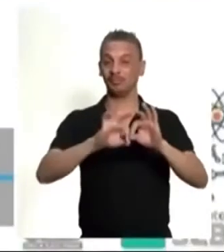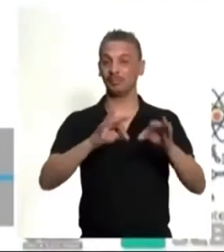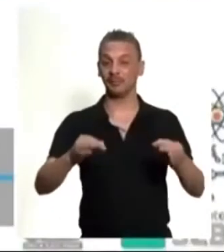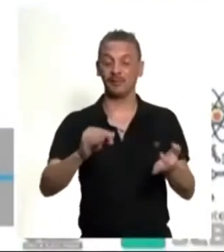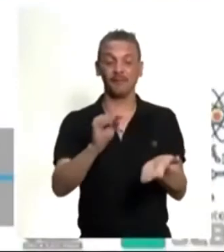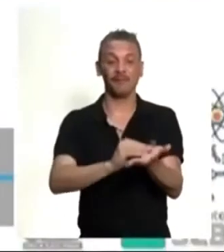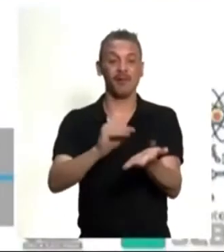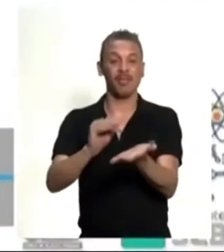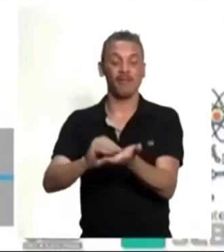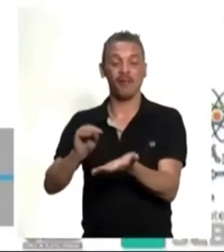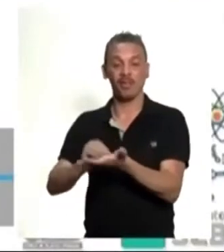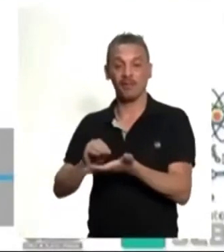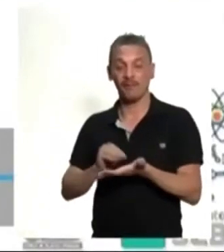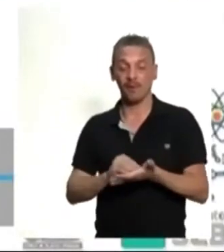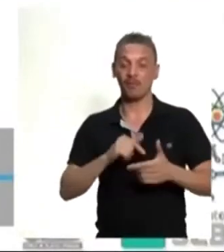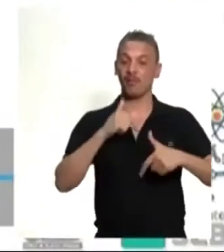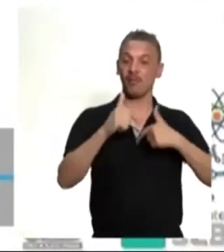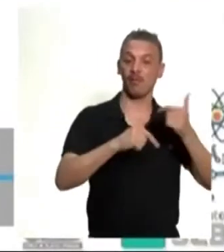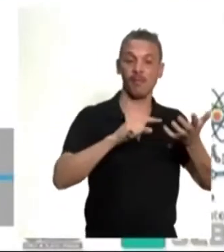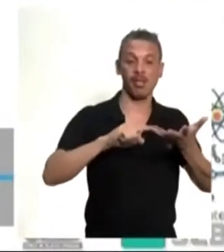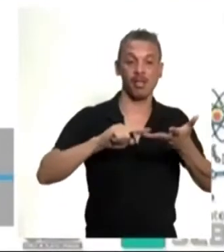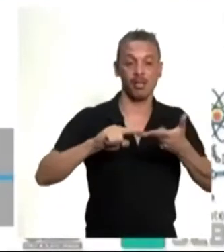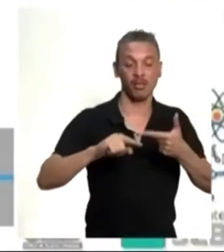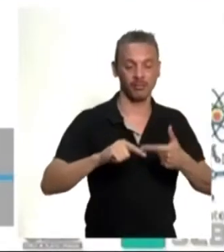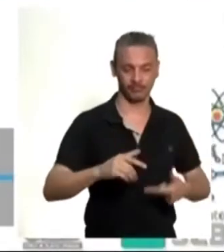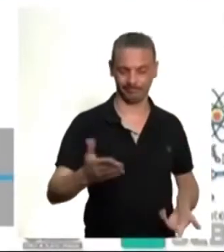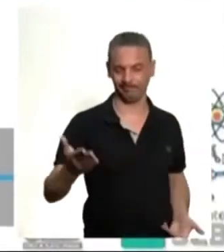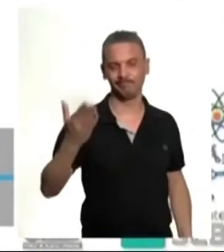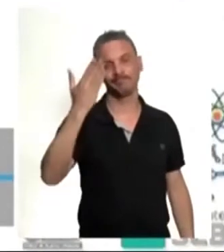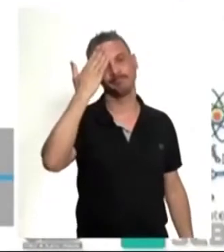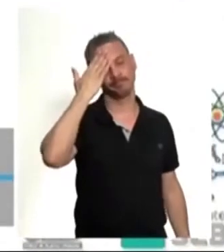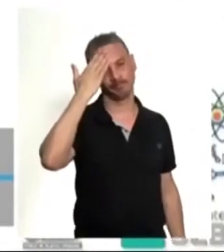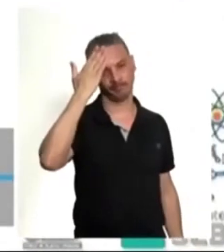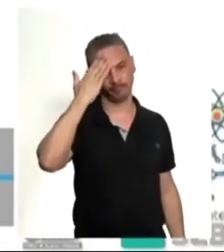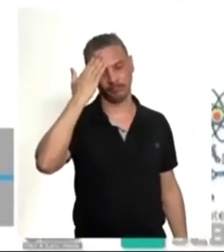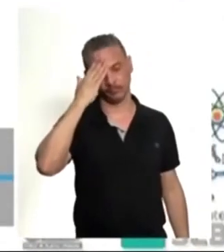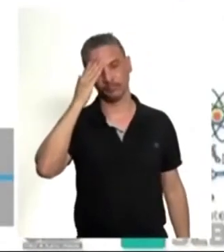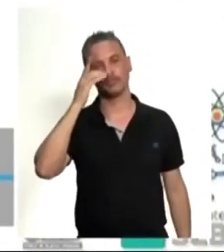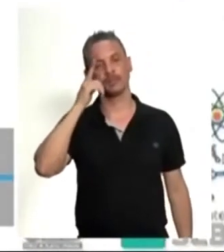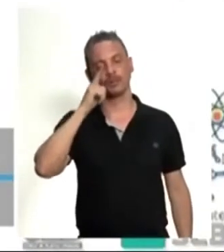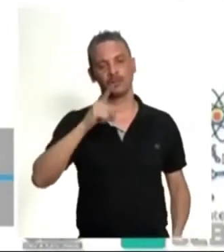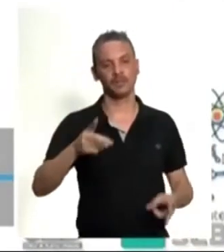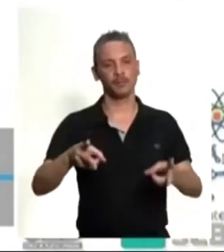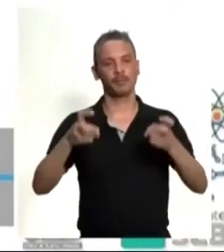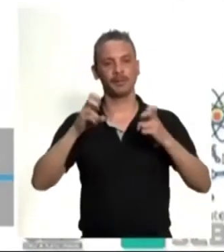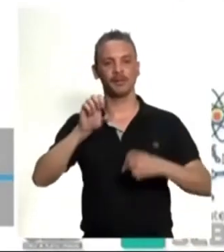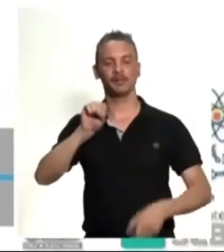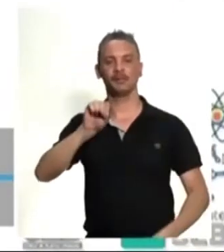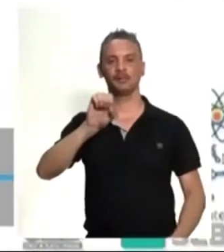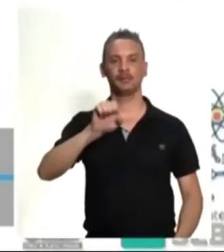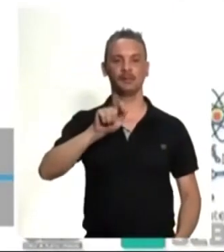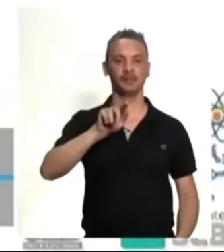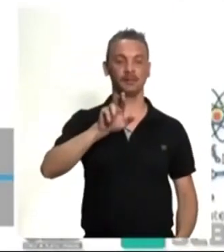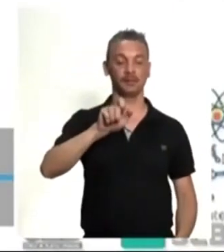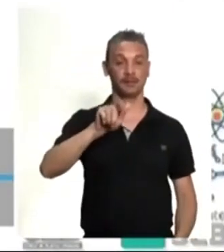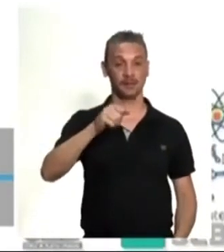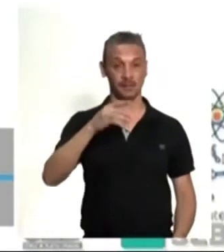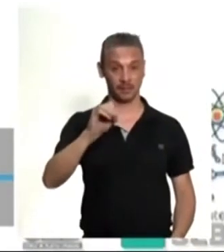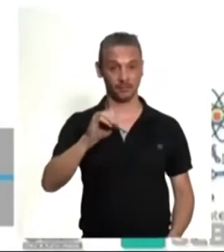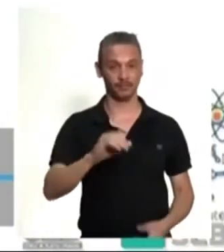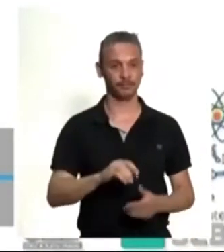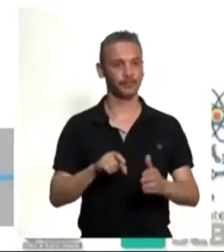de oportunidades de serviço. Deu para entender mais ou menos a segregação a partir do texto? Vamos ver qual é a